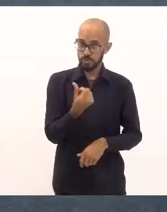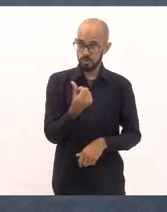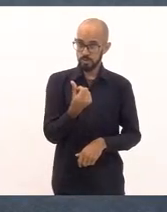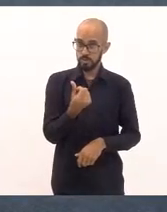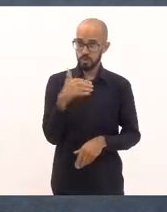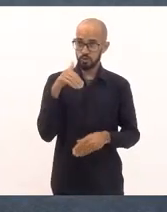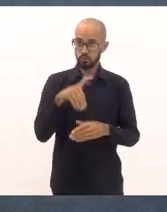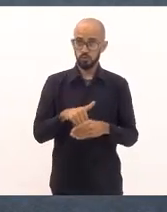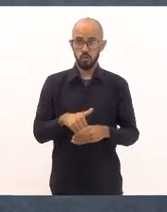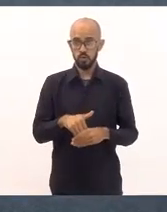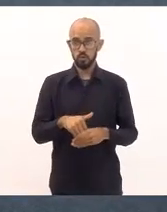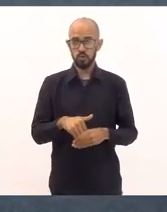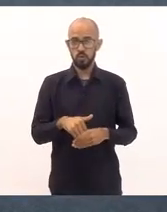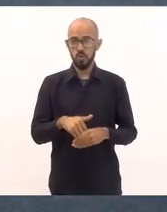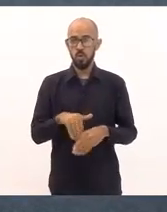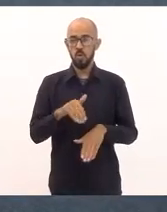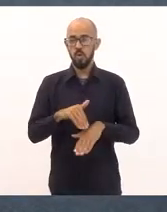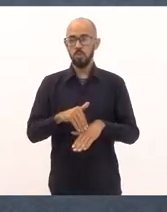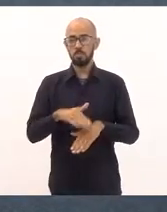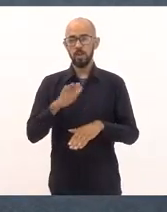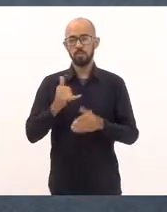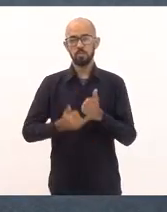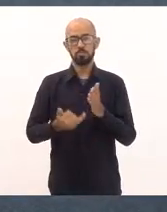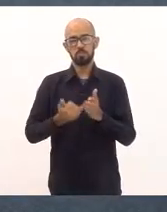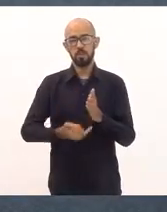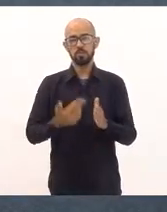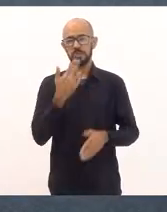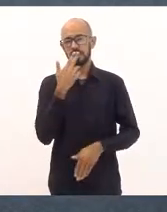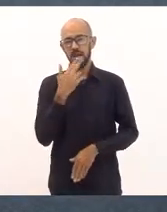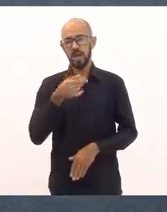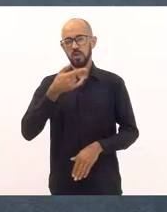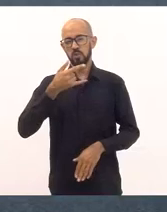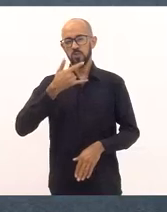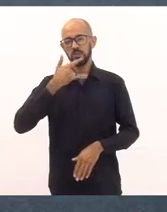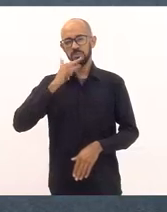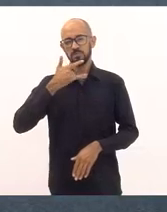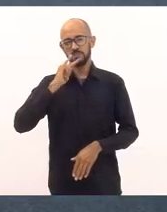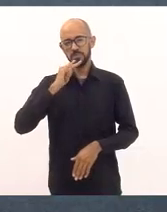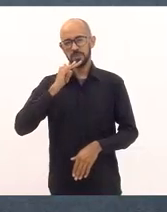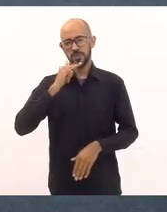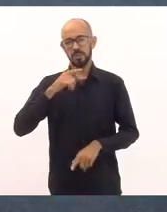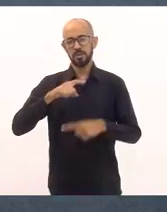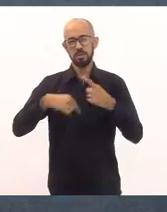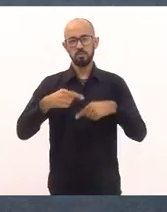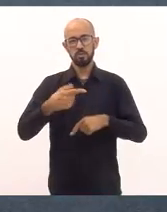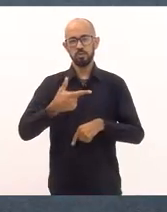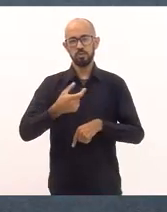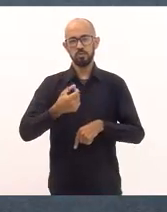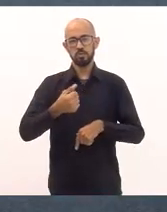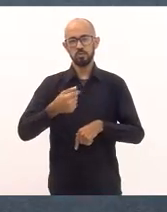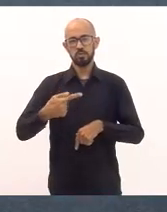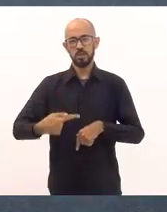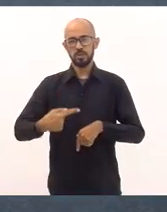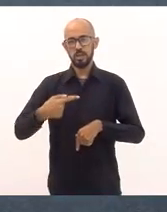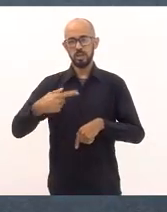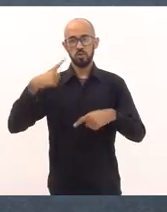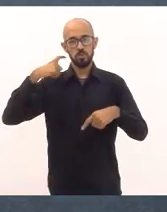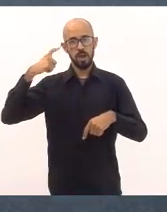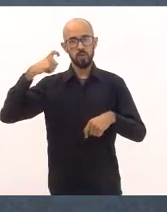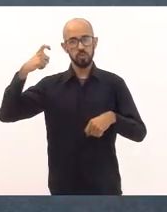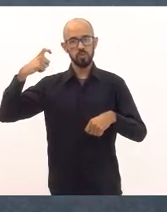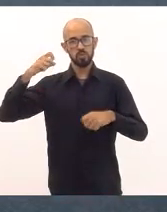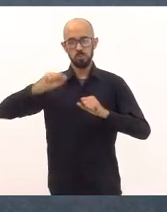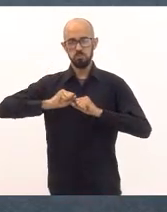da alíquota do cigarro, da bebida. No início de 2017, com a Assembleia cercada ao som de bomba de efeito